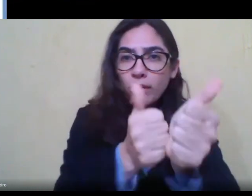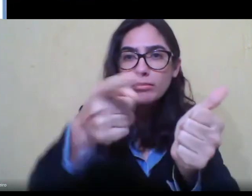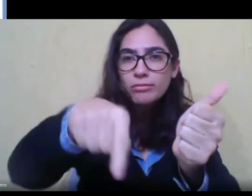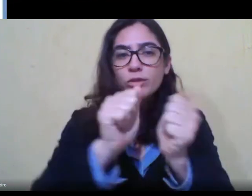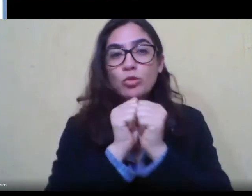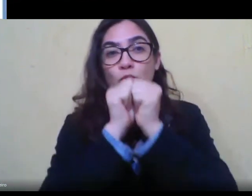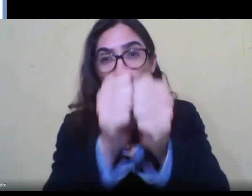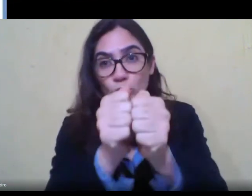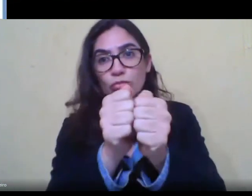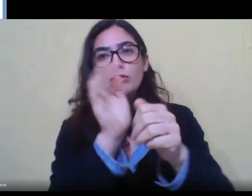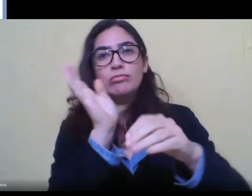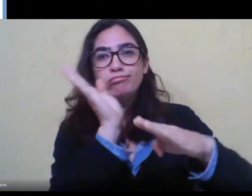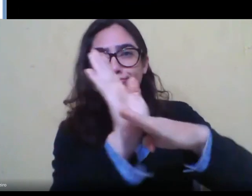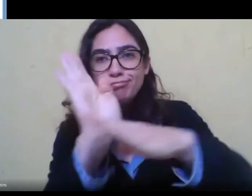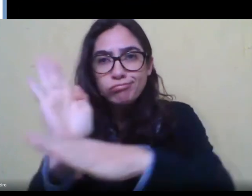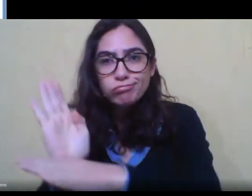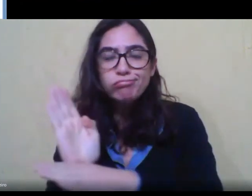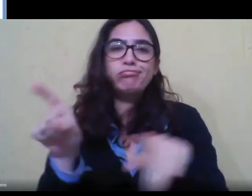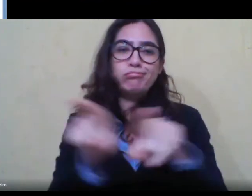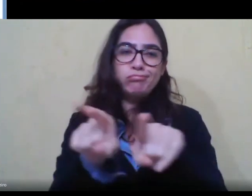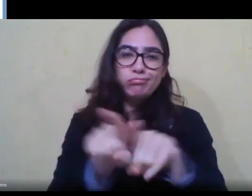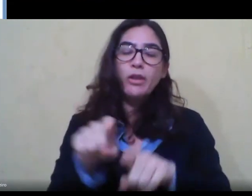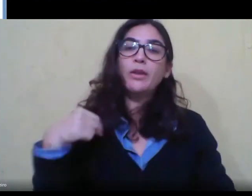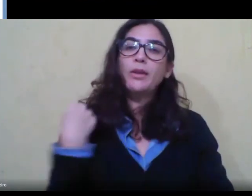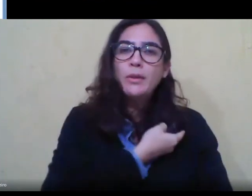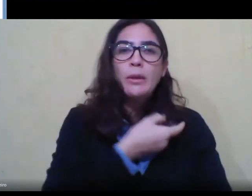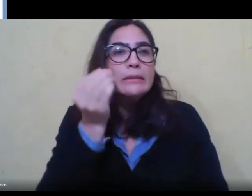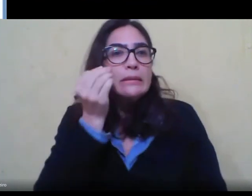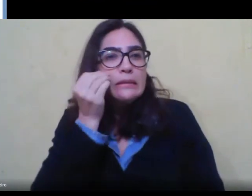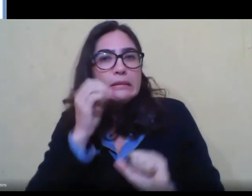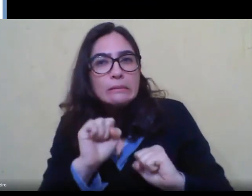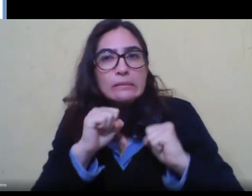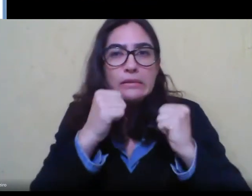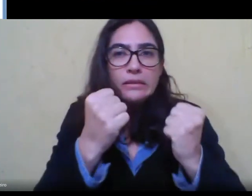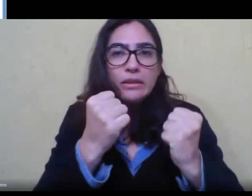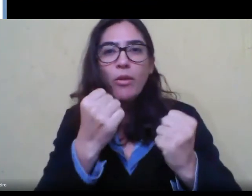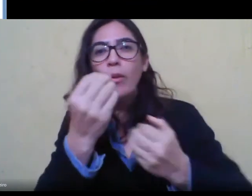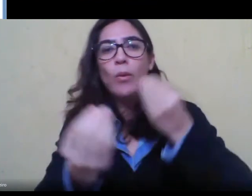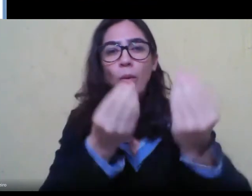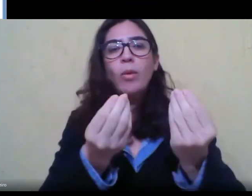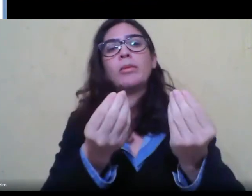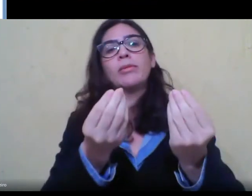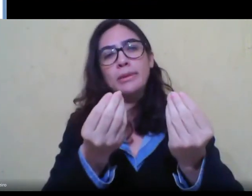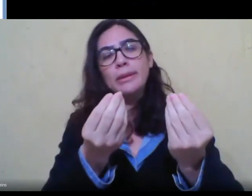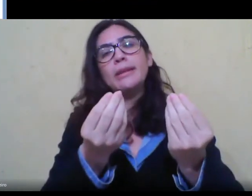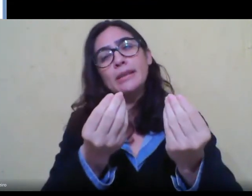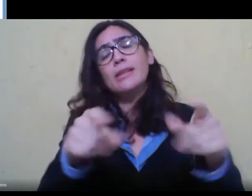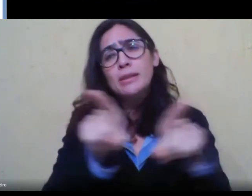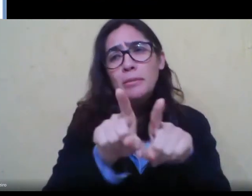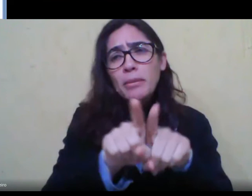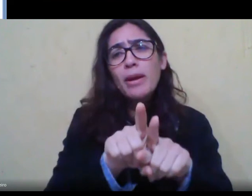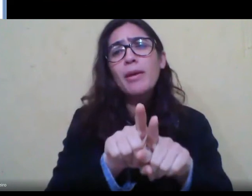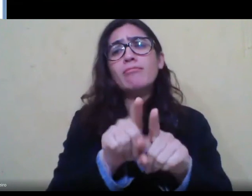temos todas as respostas, mas na medida do possível que a gente puder ajudar, a gente está aqui à disposição, tá bom?